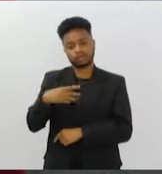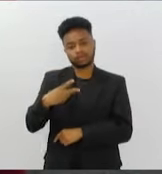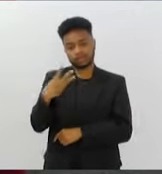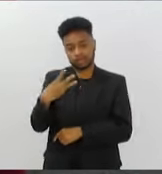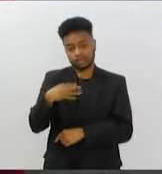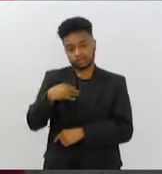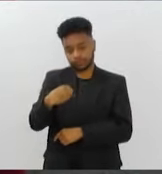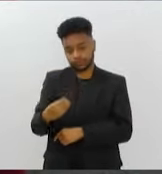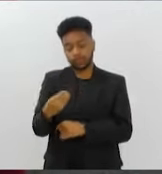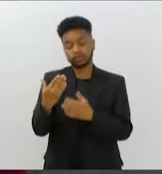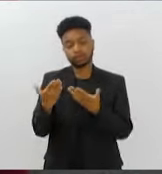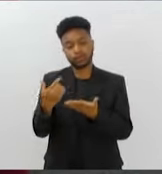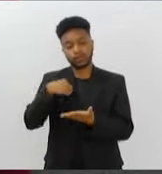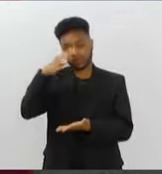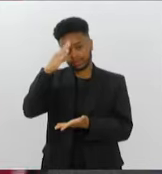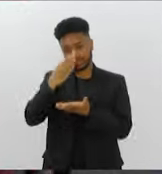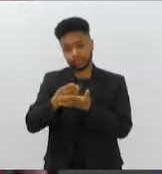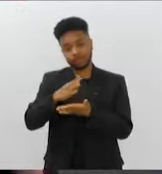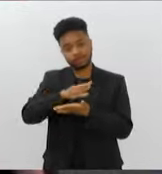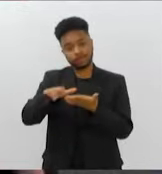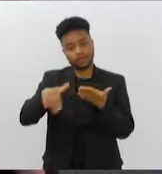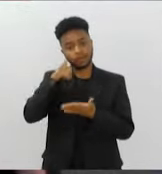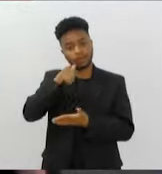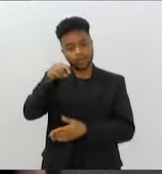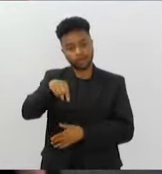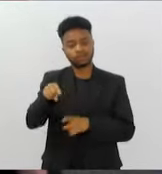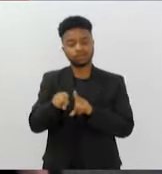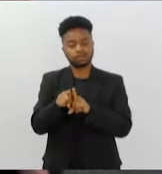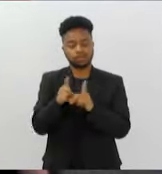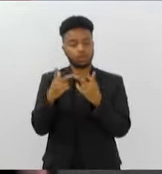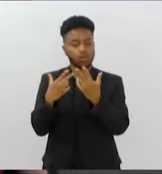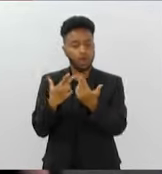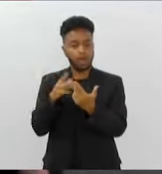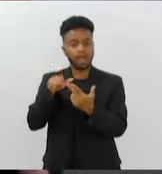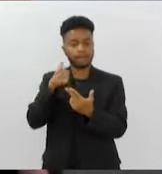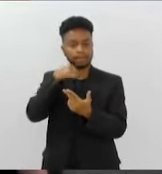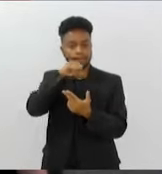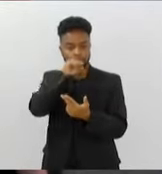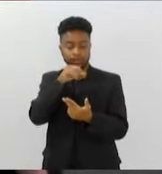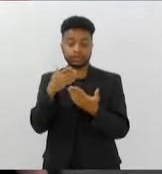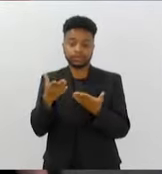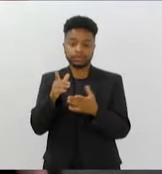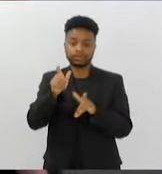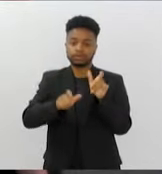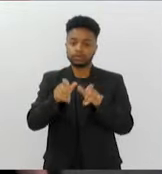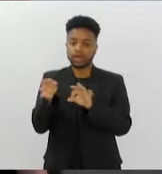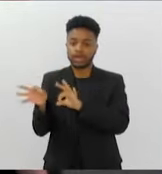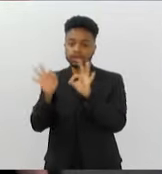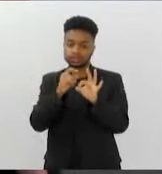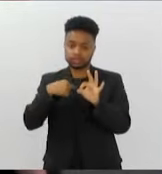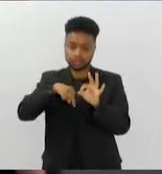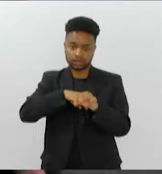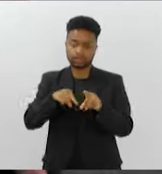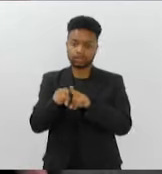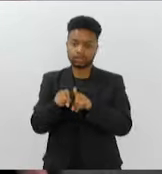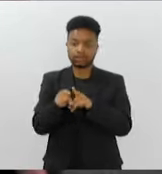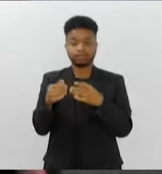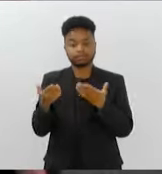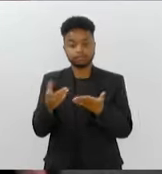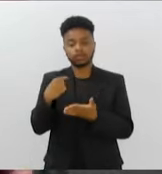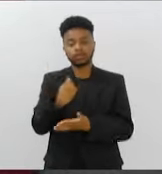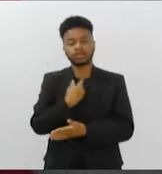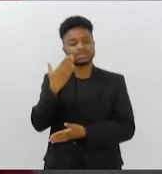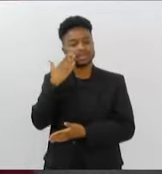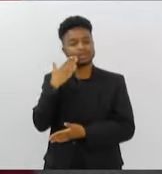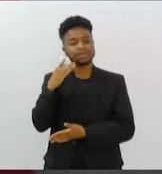muitas pessoas que estejam aqui, muitas mulheres sejam mães também, muitas pessoas que estão nos assistindo. E a gente sabe que mesmo com toda a rede